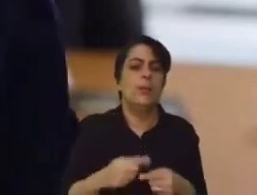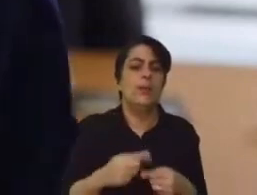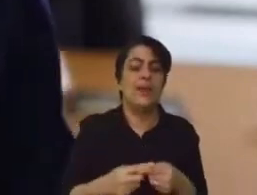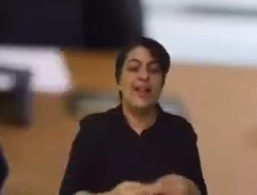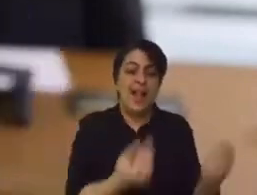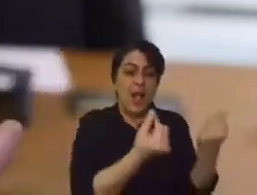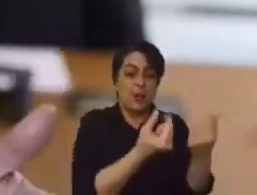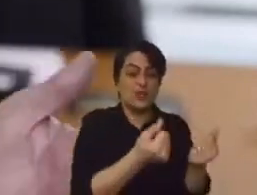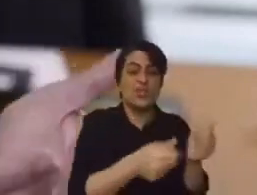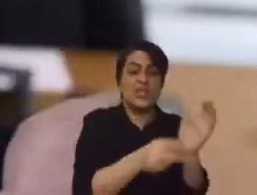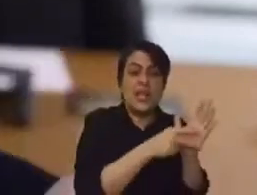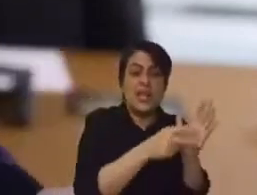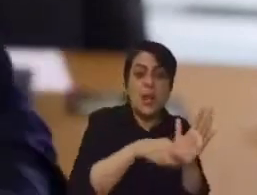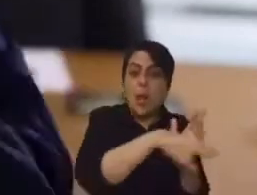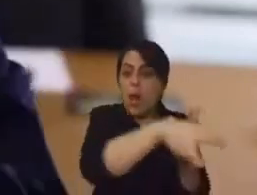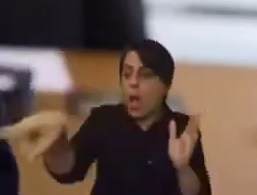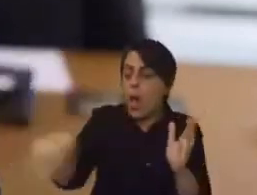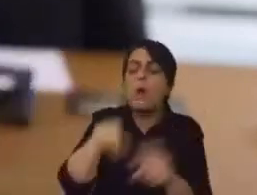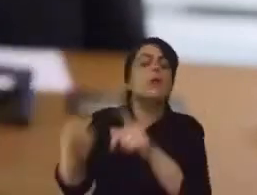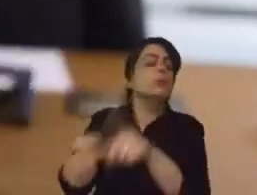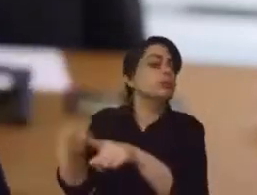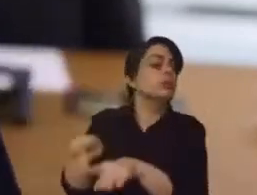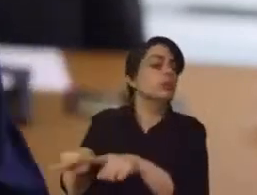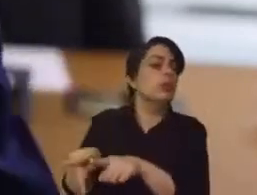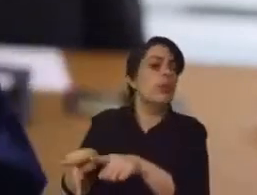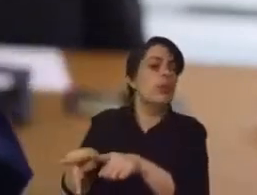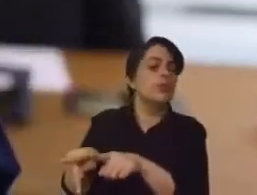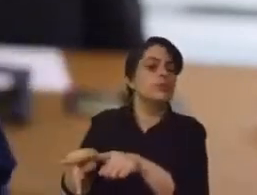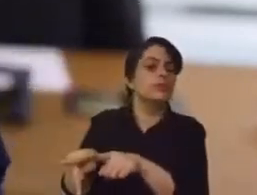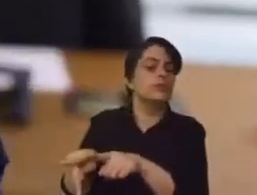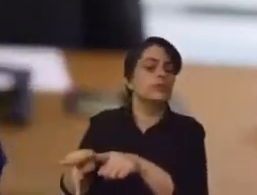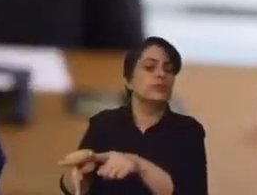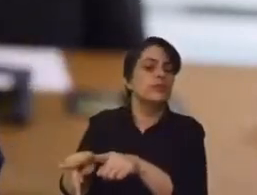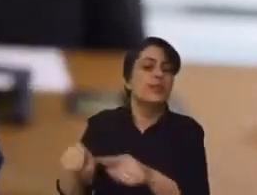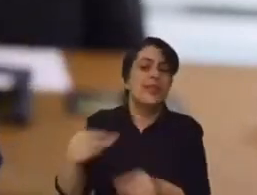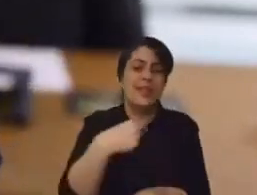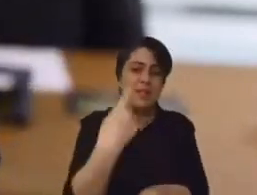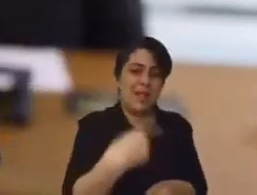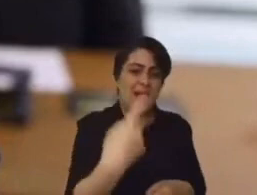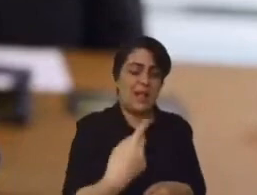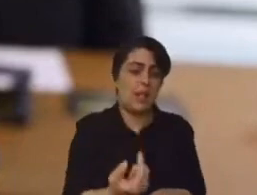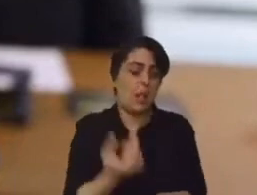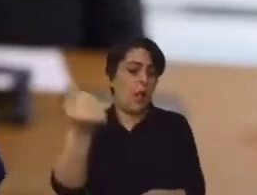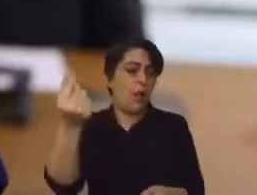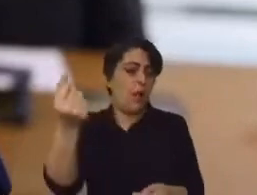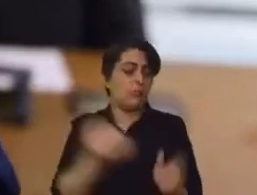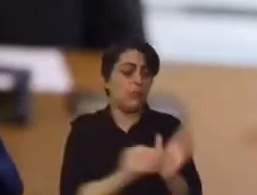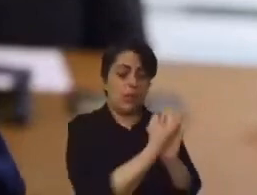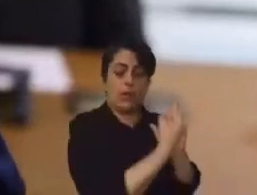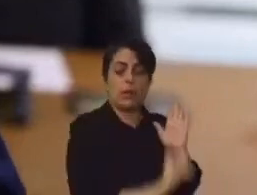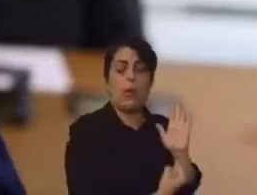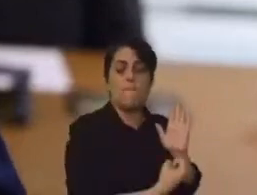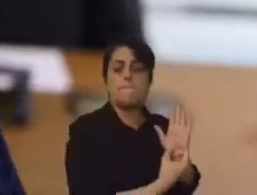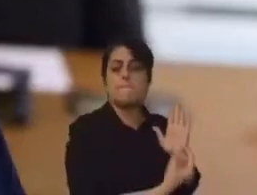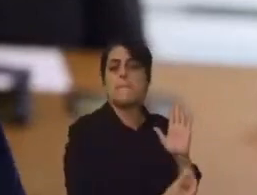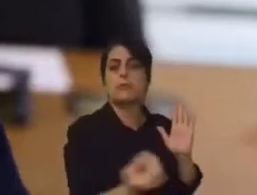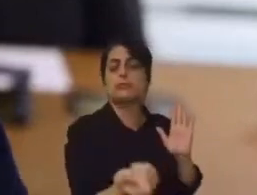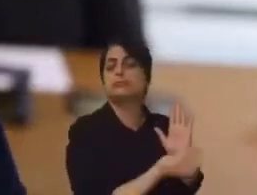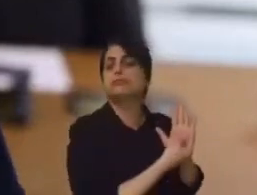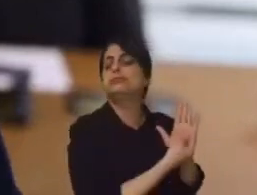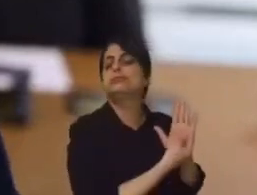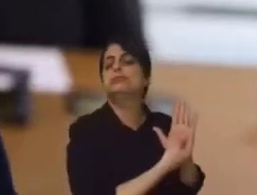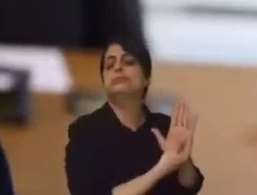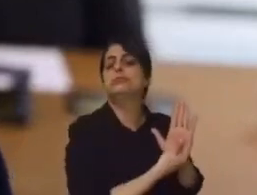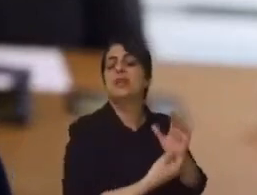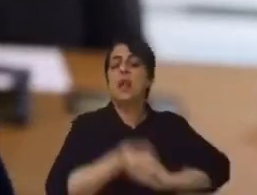ele se alimente e depois esse dinheiro volta como imposto outra vez para a economia do Estado. Então, companheiros e companheiras,